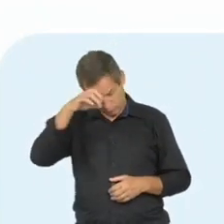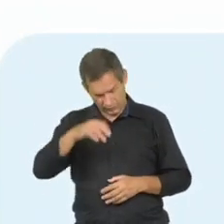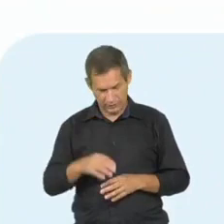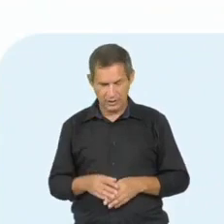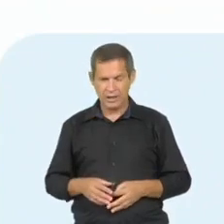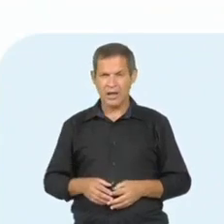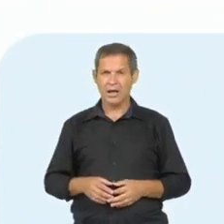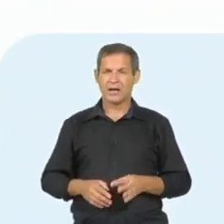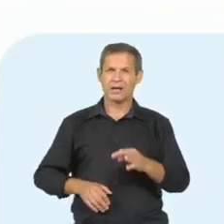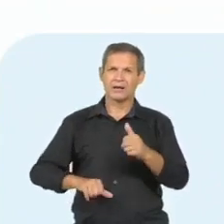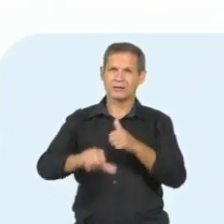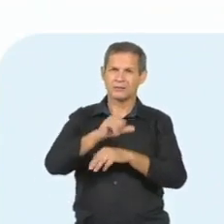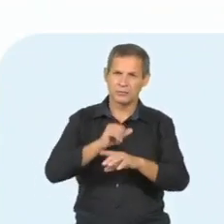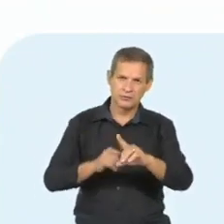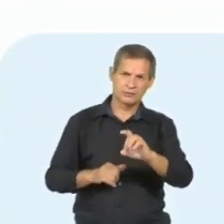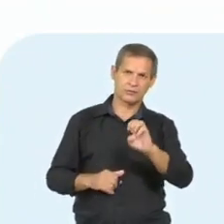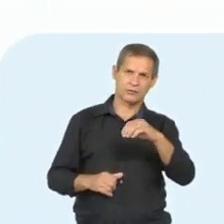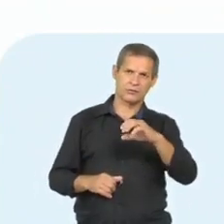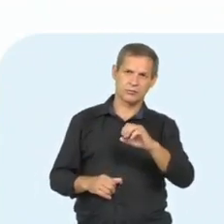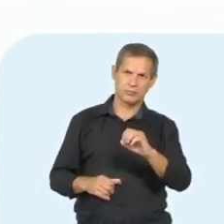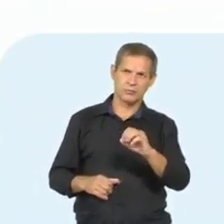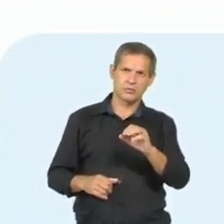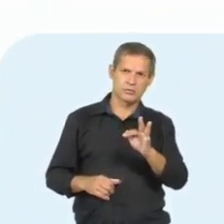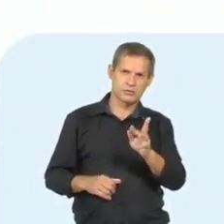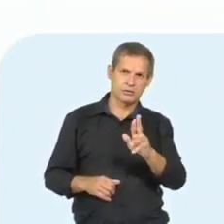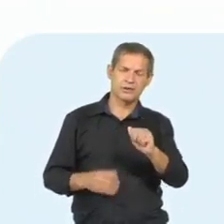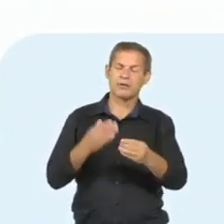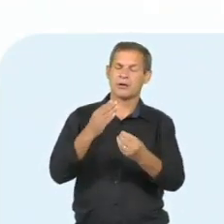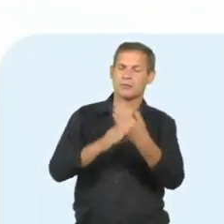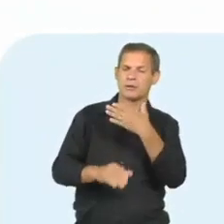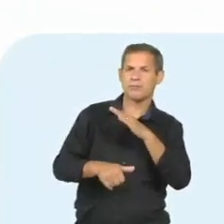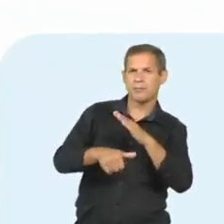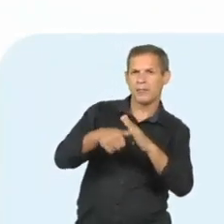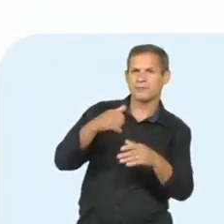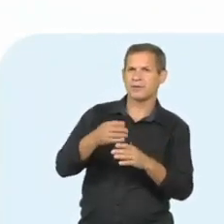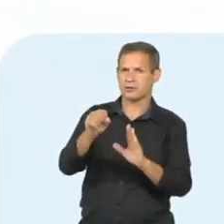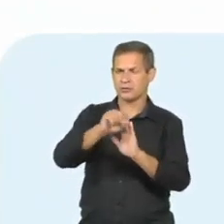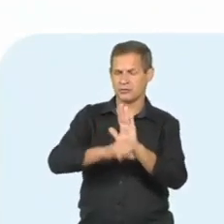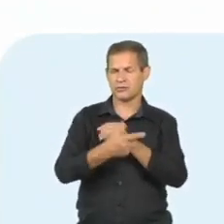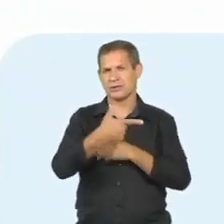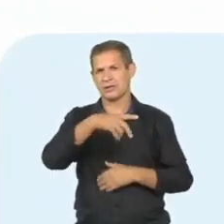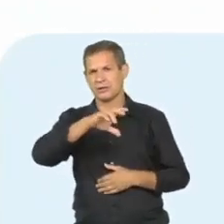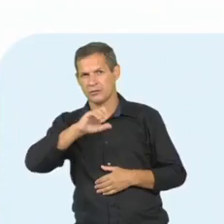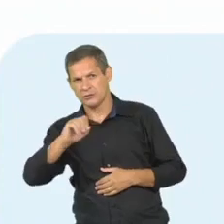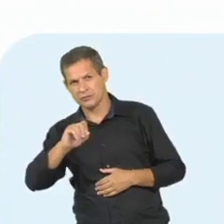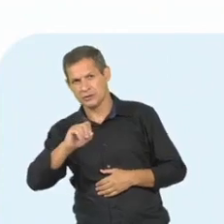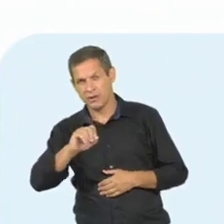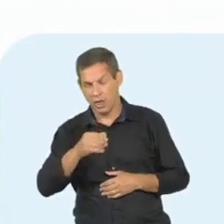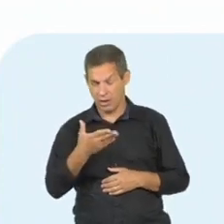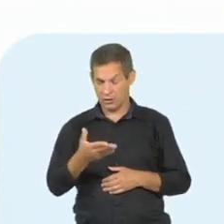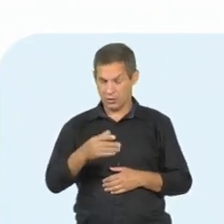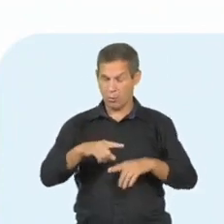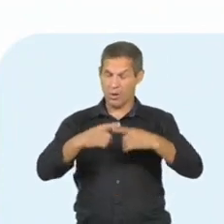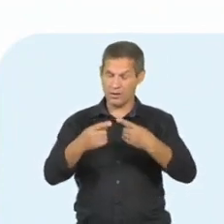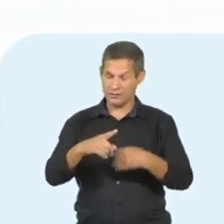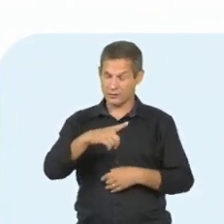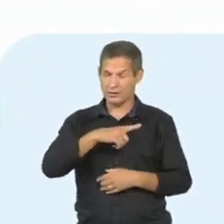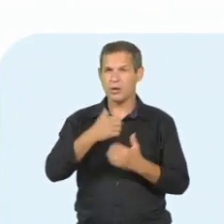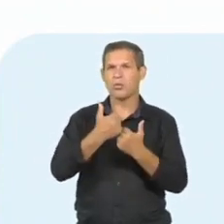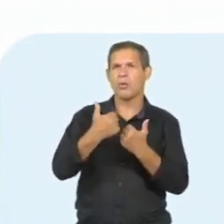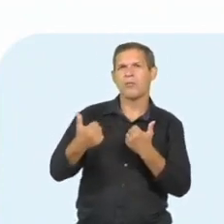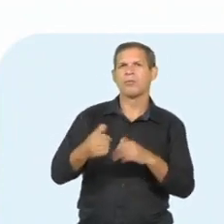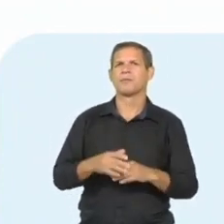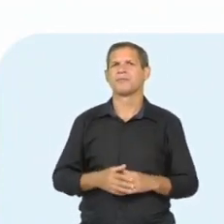transição demográfica, primeiro, ela foi criada lá no século XX, tá? Mas com